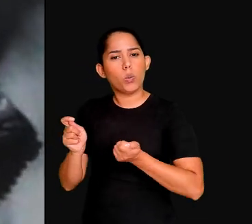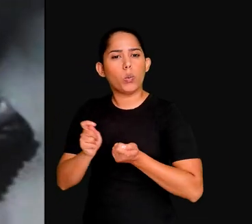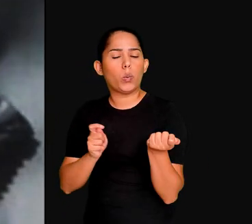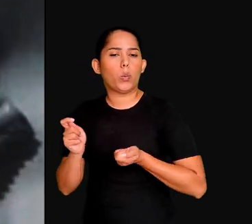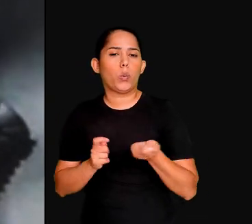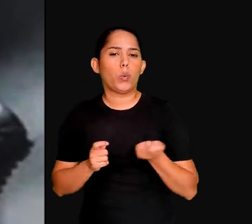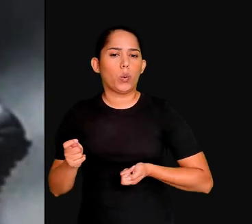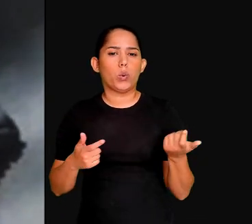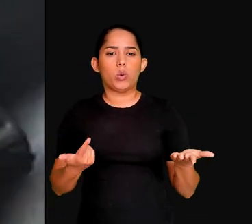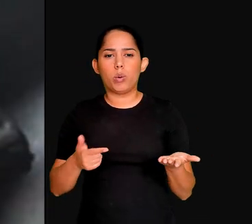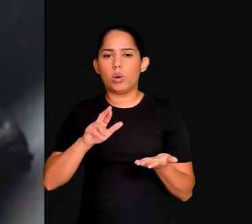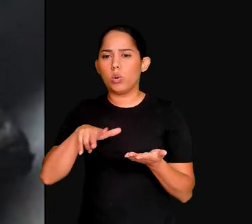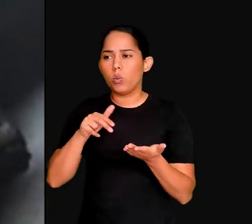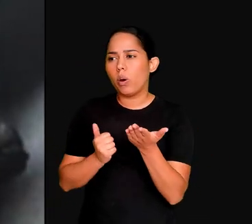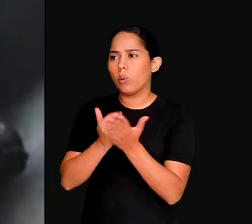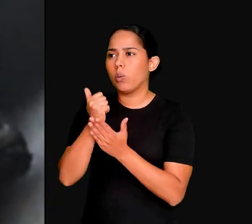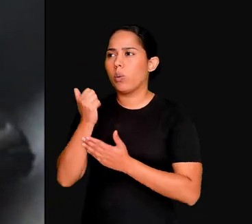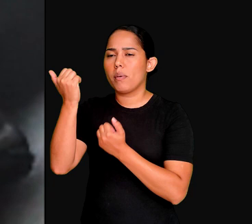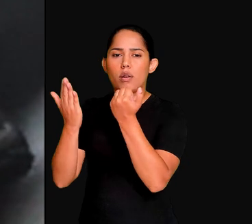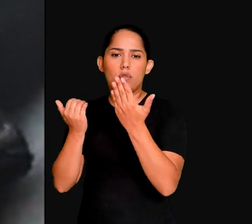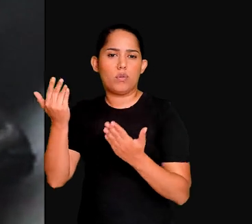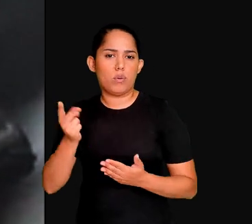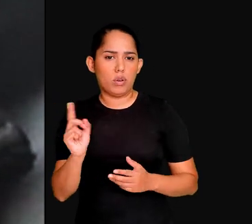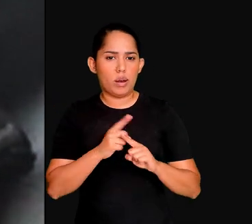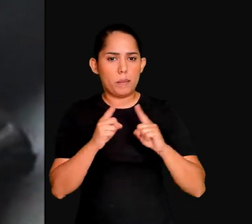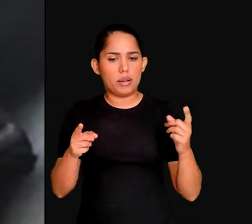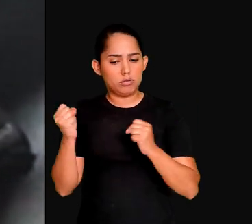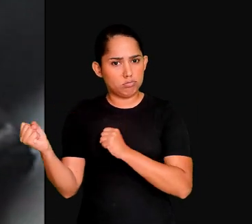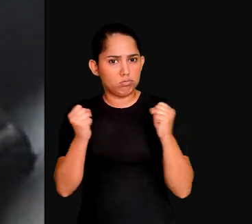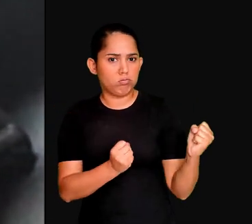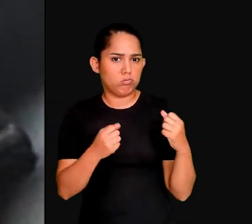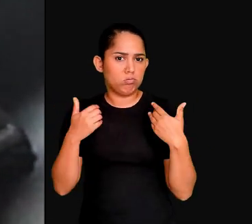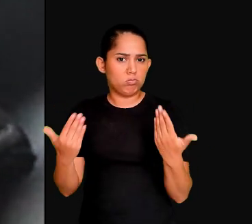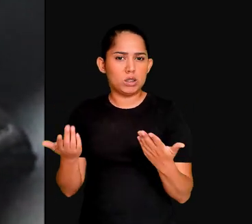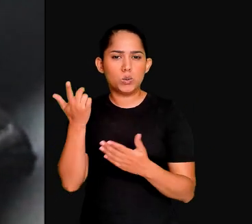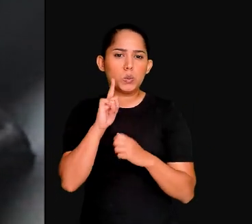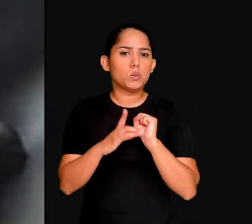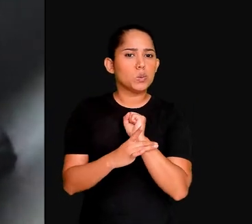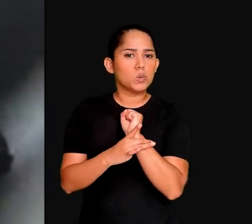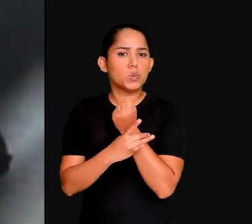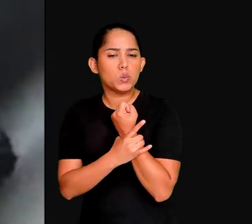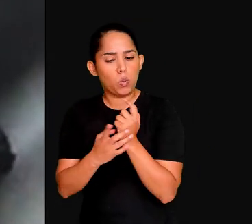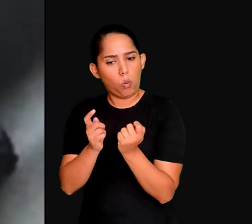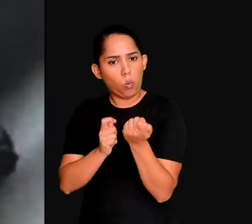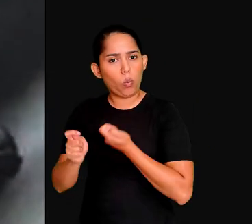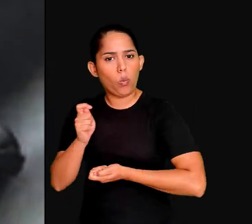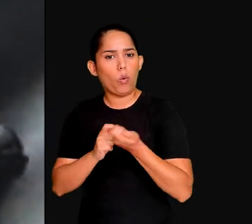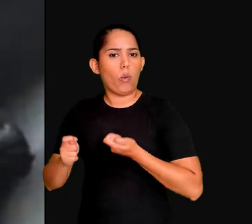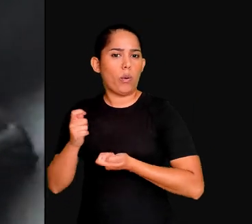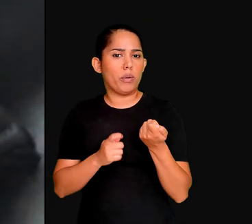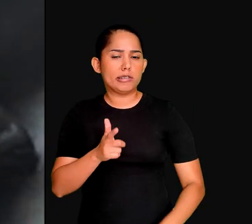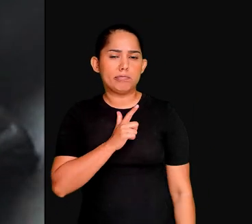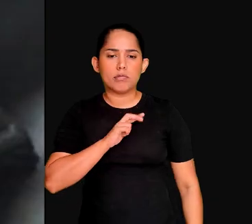mais econômica, né, no momento que não compra insumo de fora, isso traz uma potência, uma